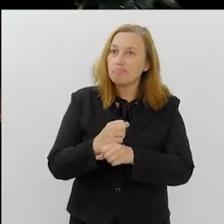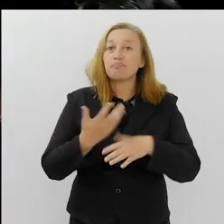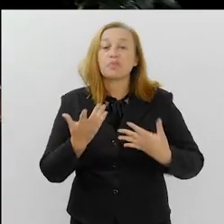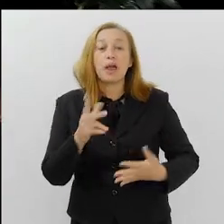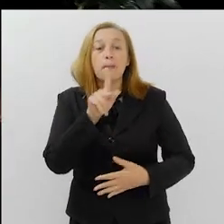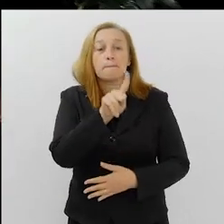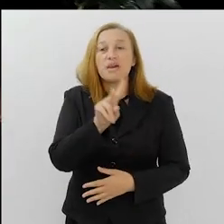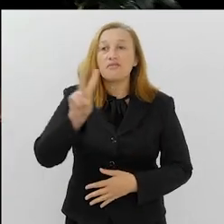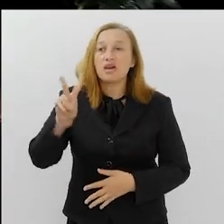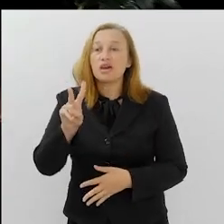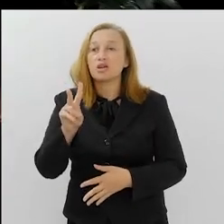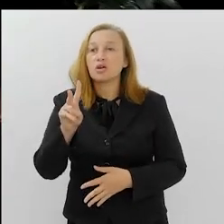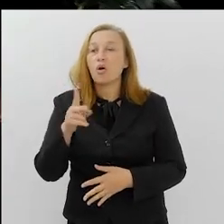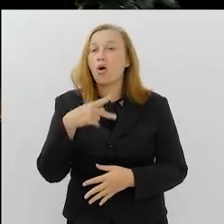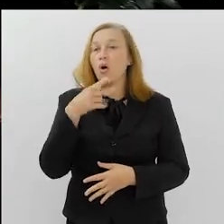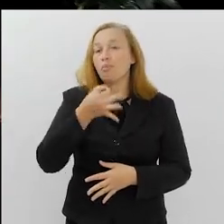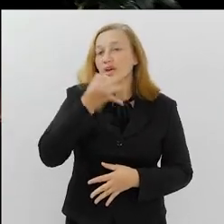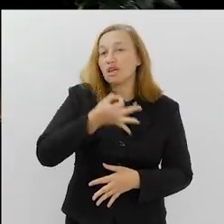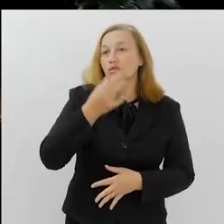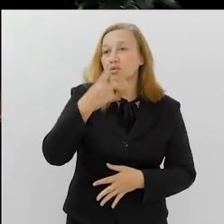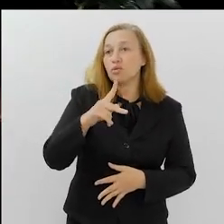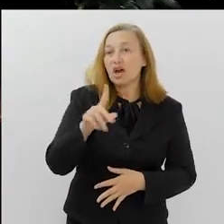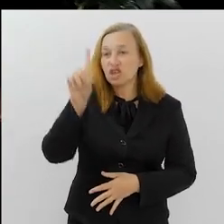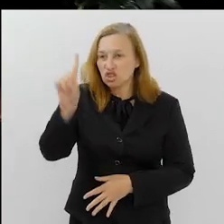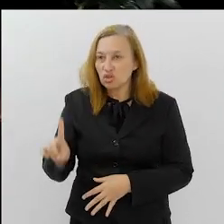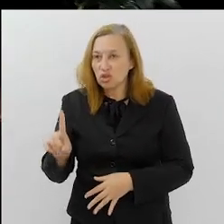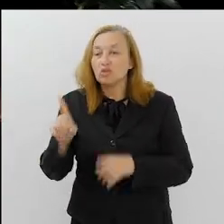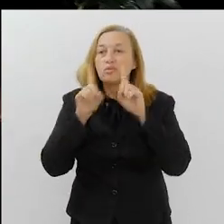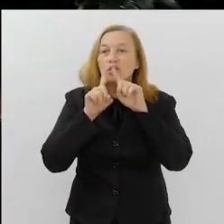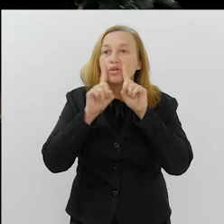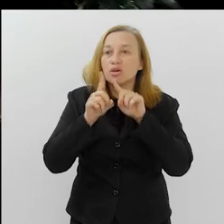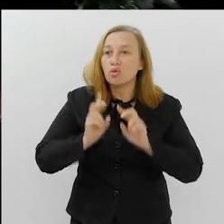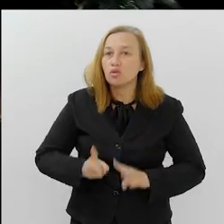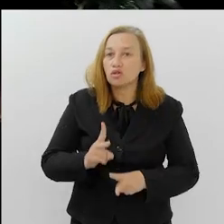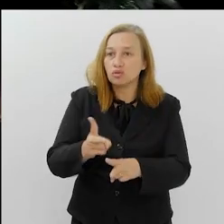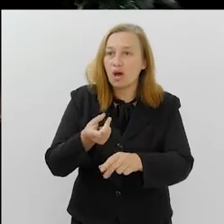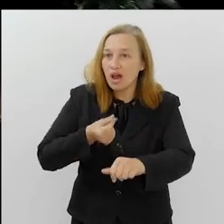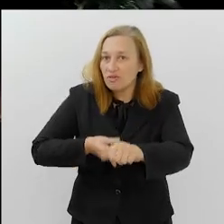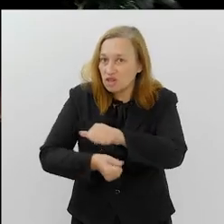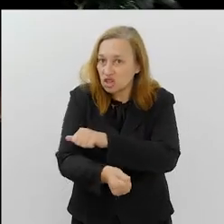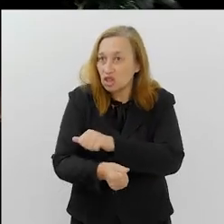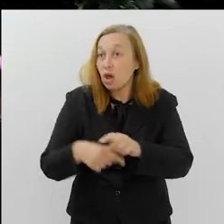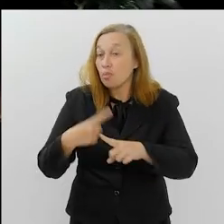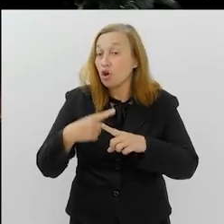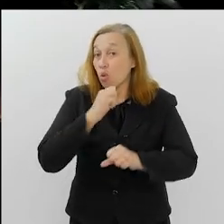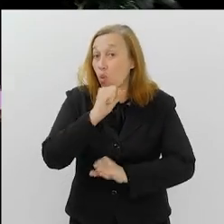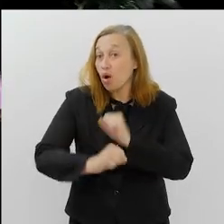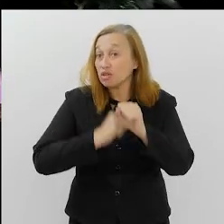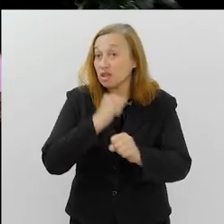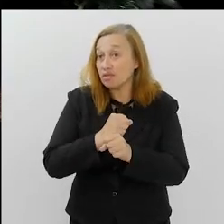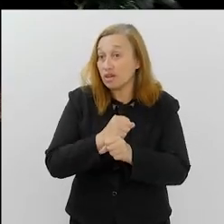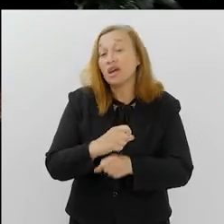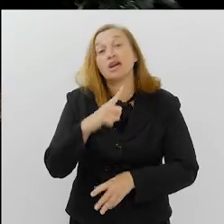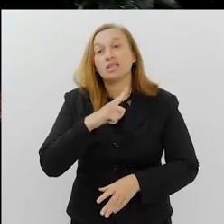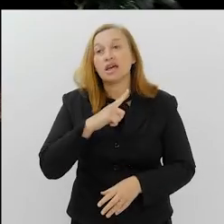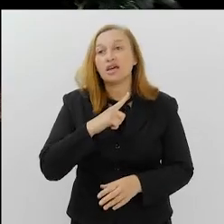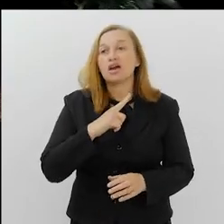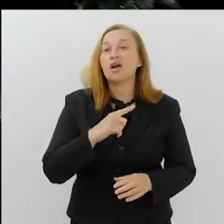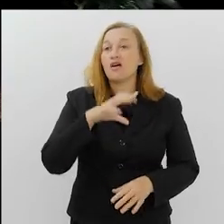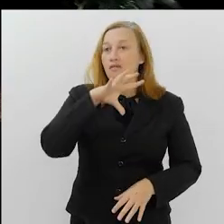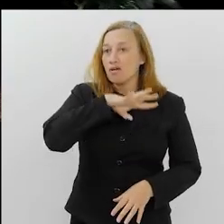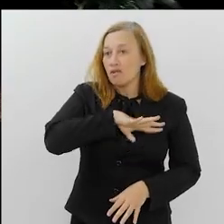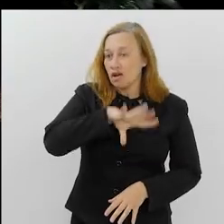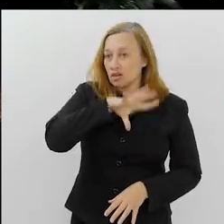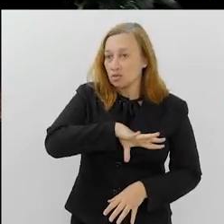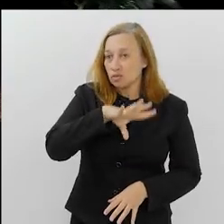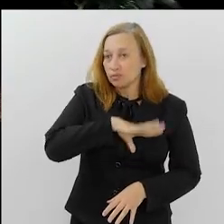2025. PV, qual é a tua opinião? A diretoria do Maricá, ela deve continuar investindo, porque ano que vem tem Vasco,